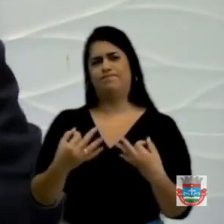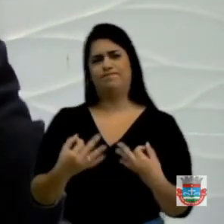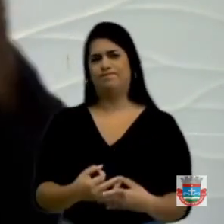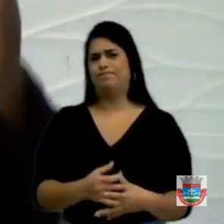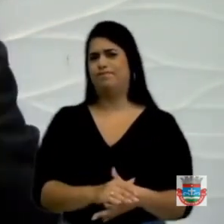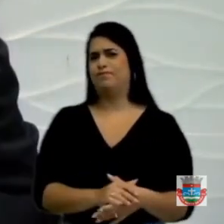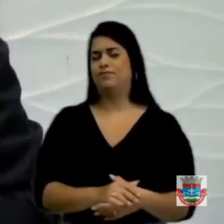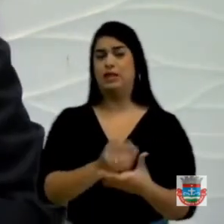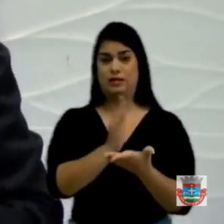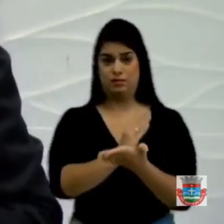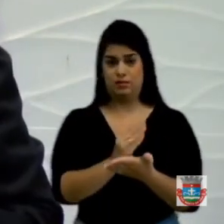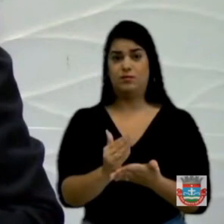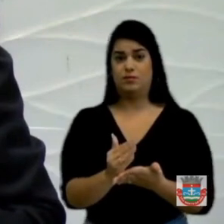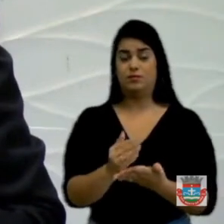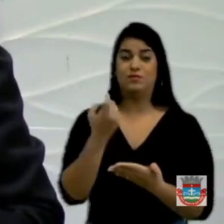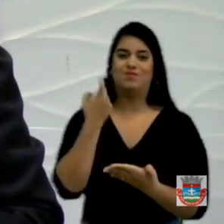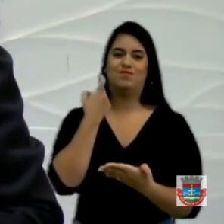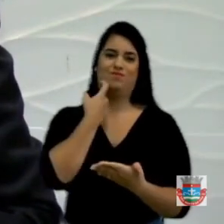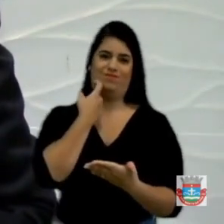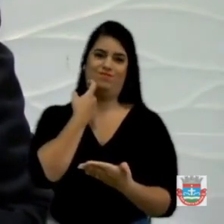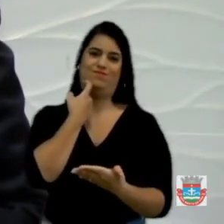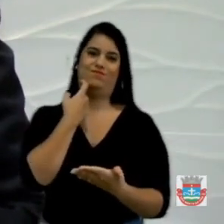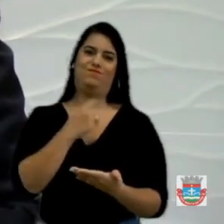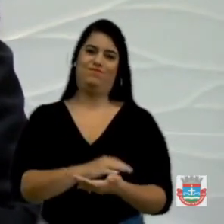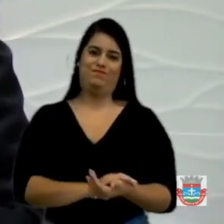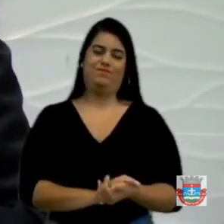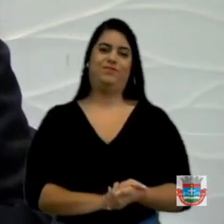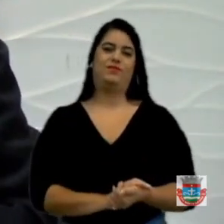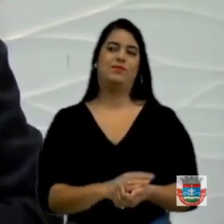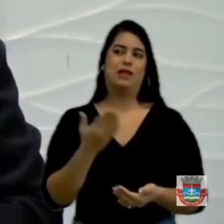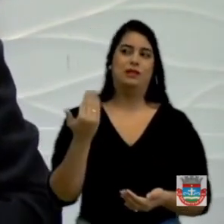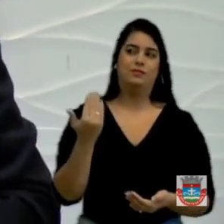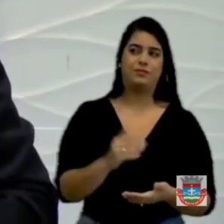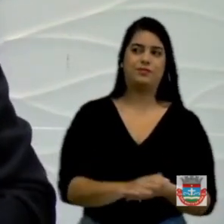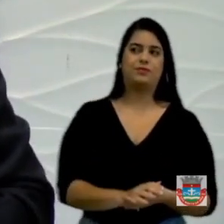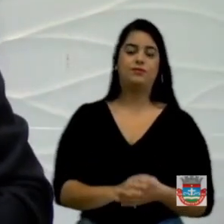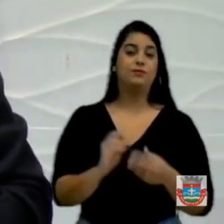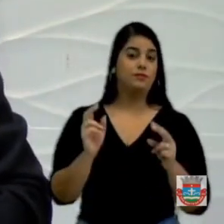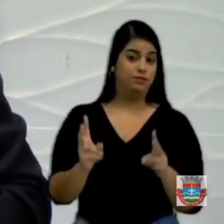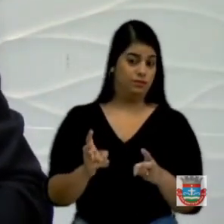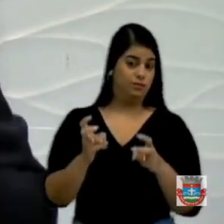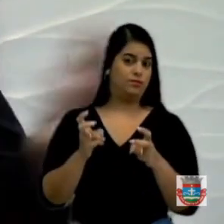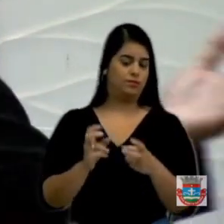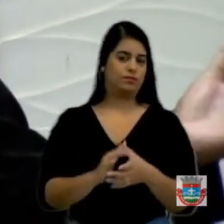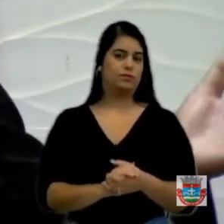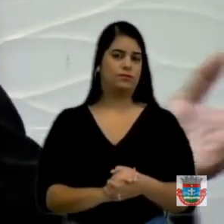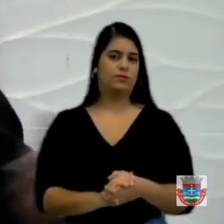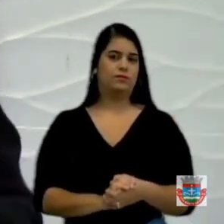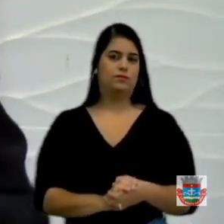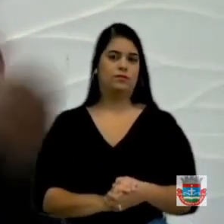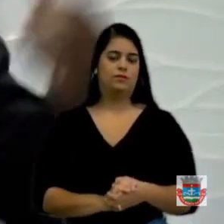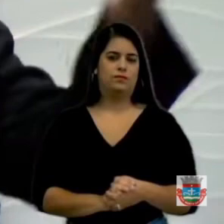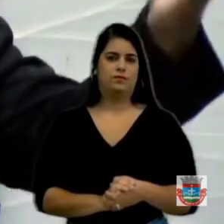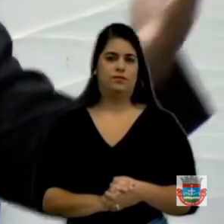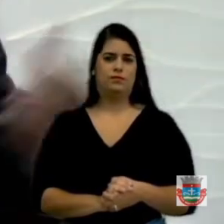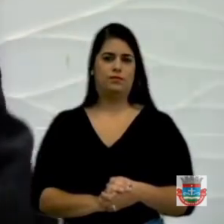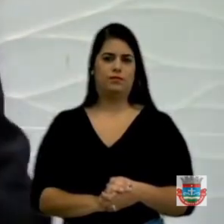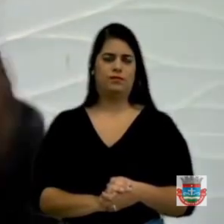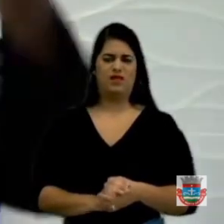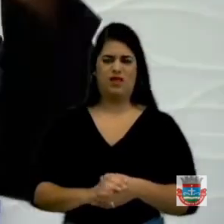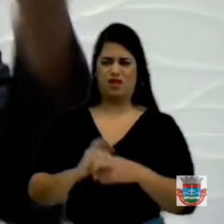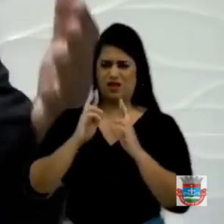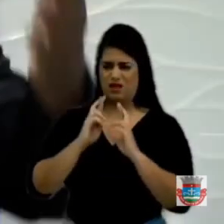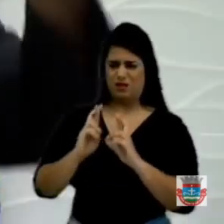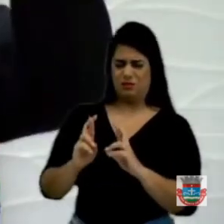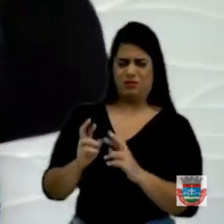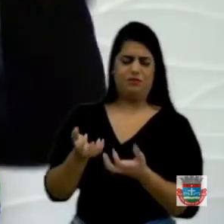e começou sexta-feira. Agora, veja bem, eu não me passo nem para dar resposta a esse povo, porque